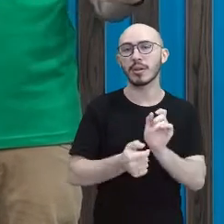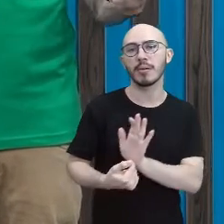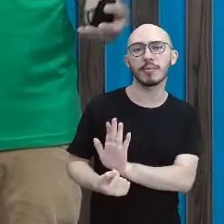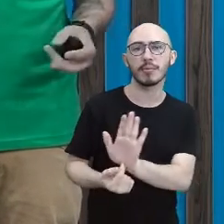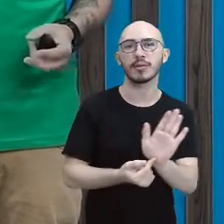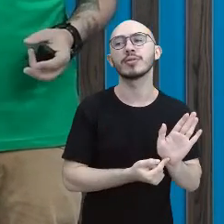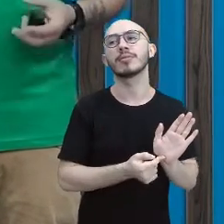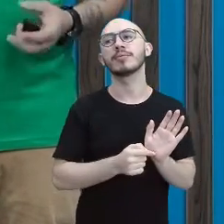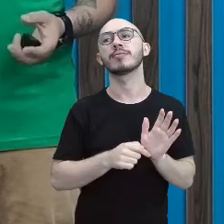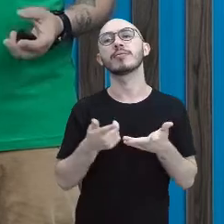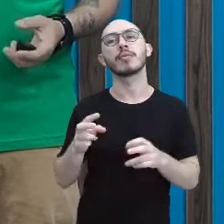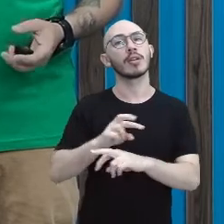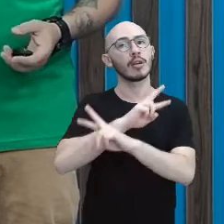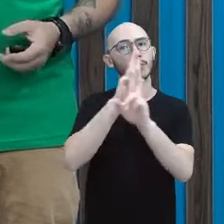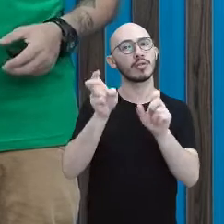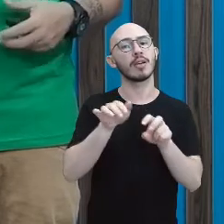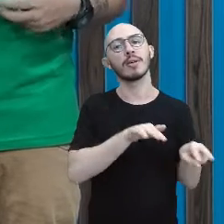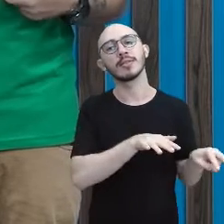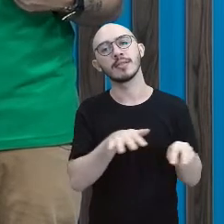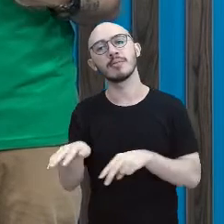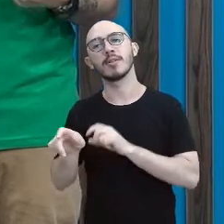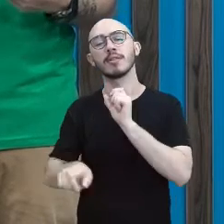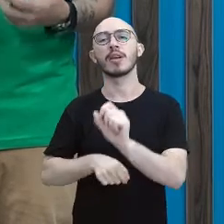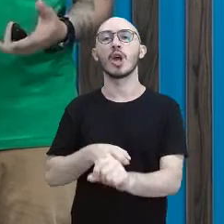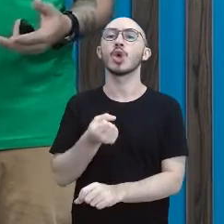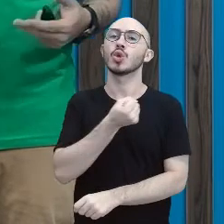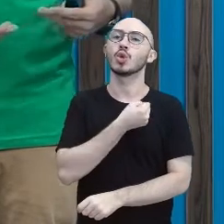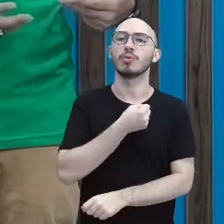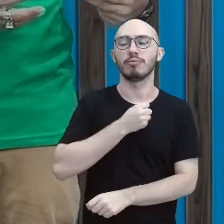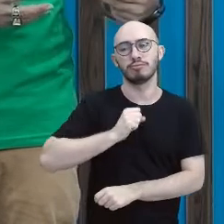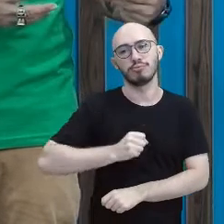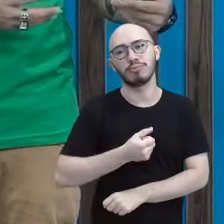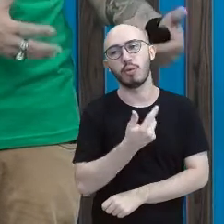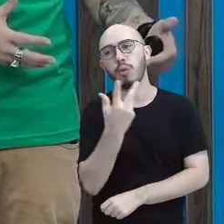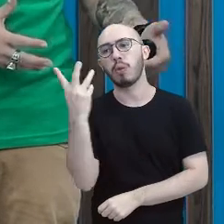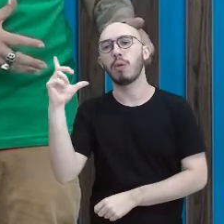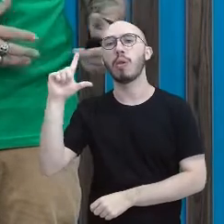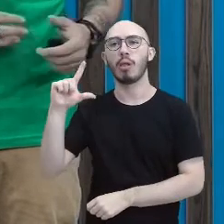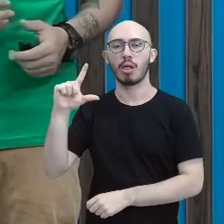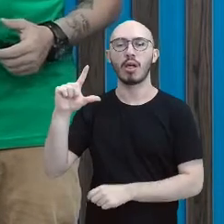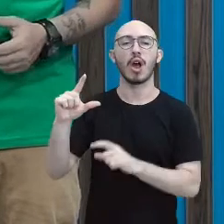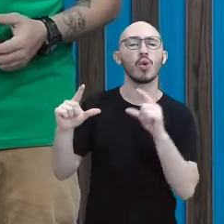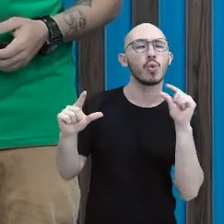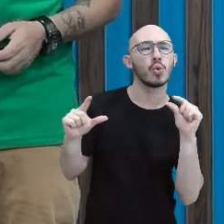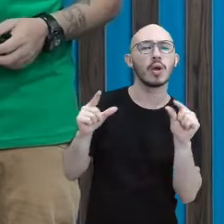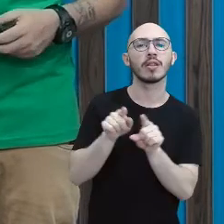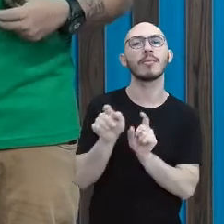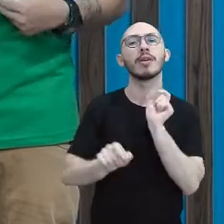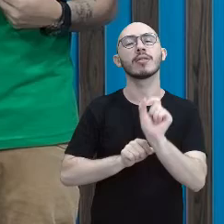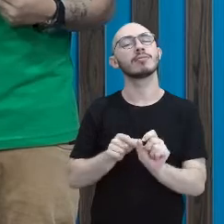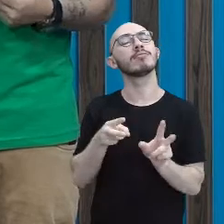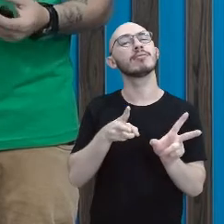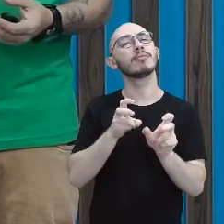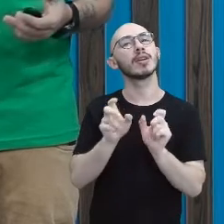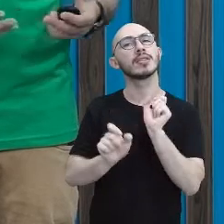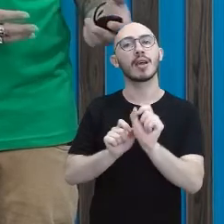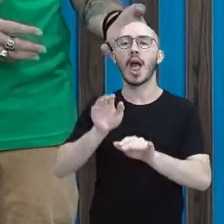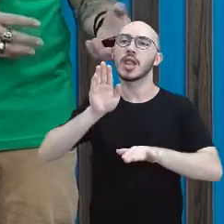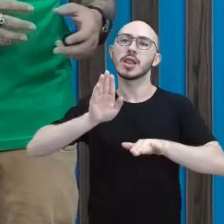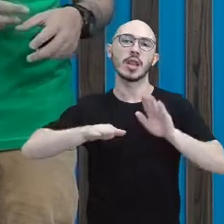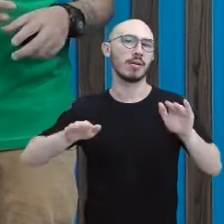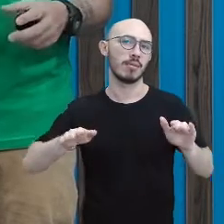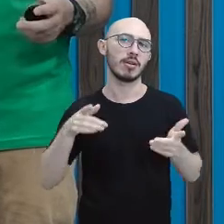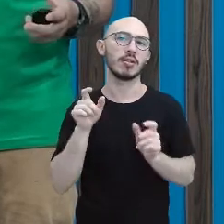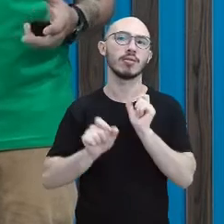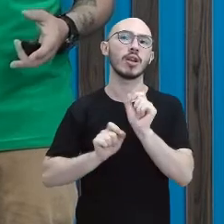para o tema dessa semana, né, ou seja, números muito grandes e números muito pequenos. A gente percebeu que é relativo, dependendo